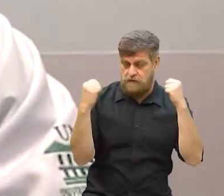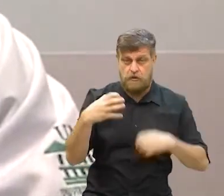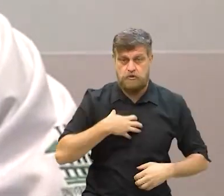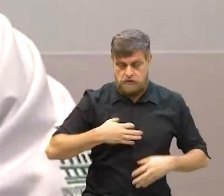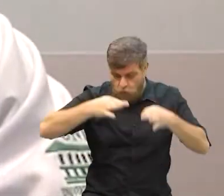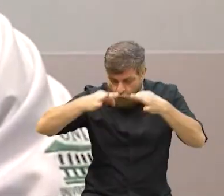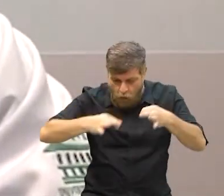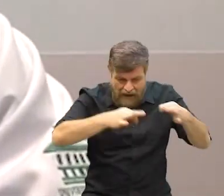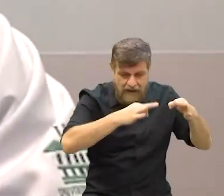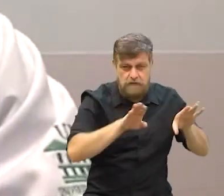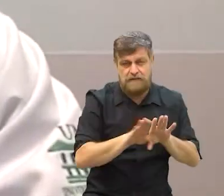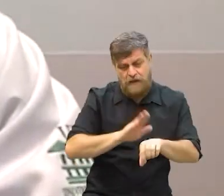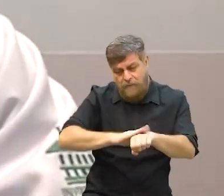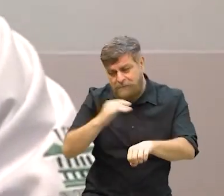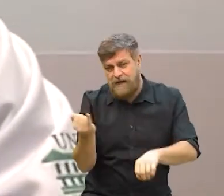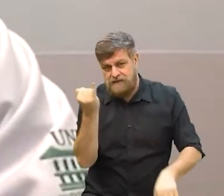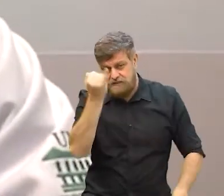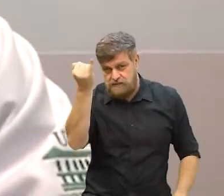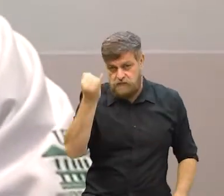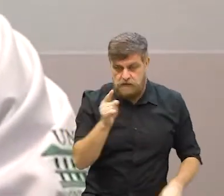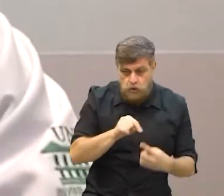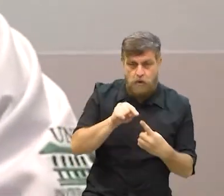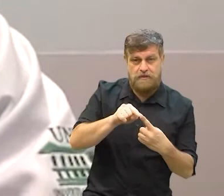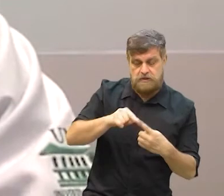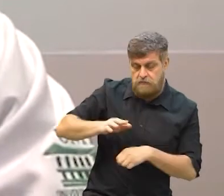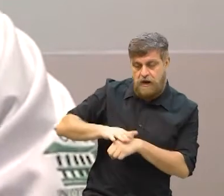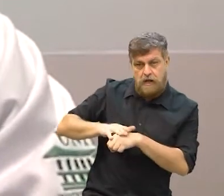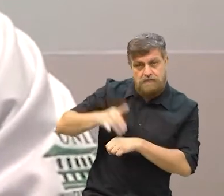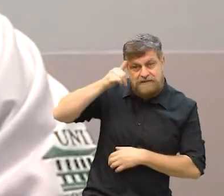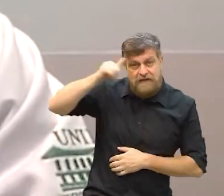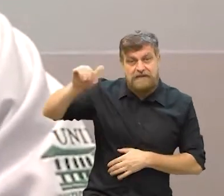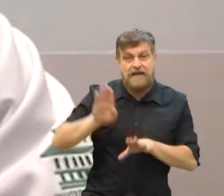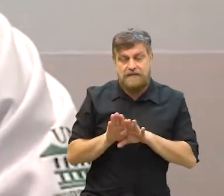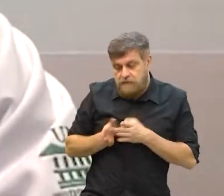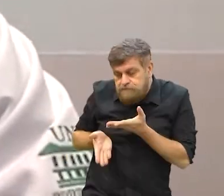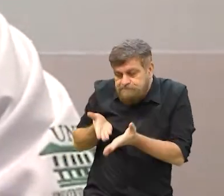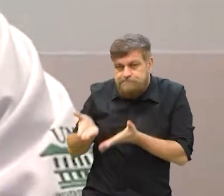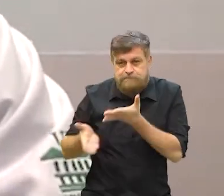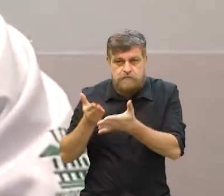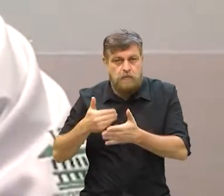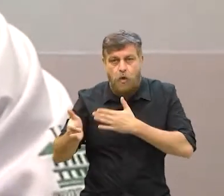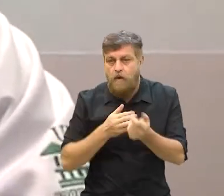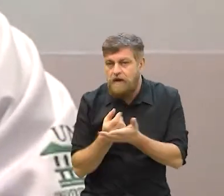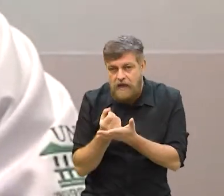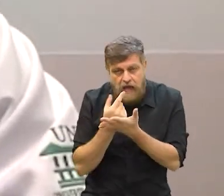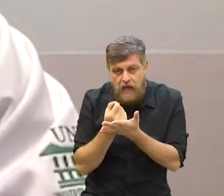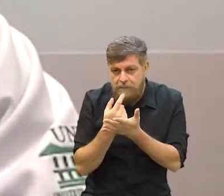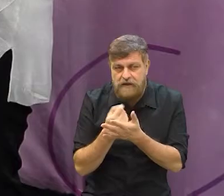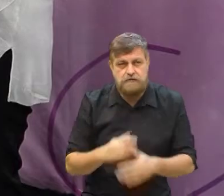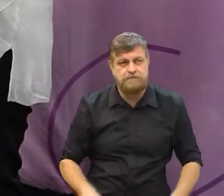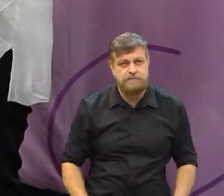física de forma regular. Isso sim é mais importante, tanto na prevenção da doença, até como tratamento da doença, do que qualquer tipo de